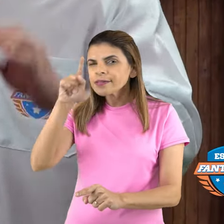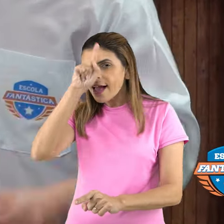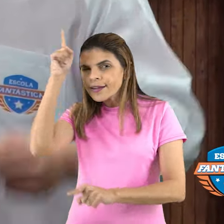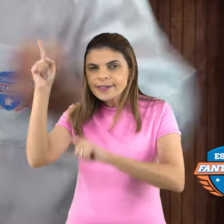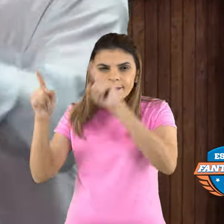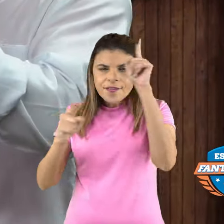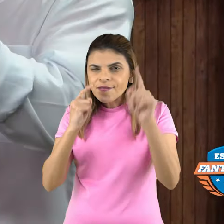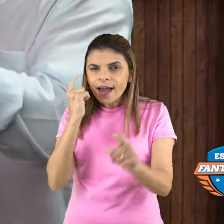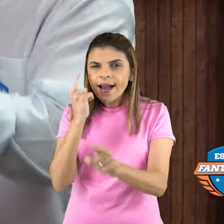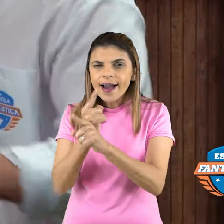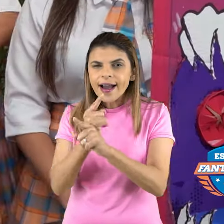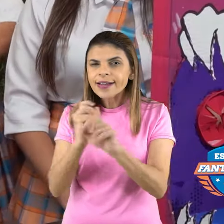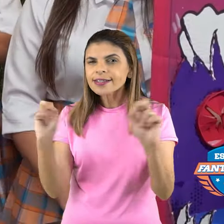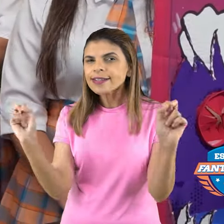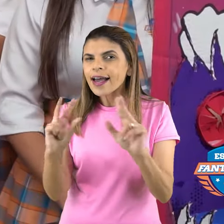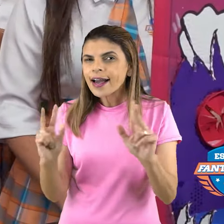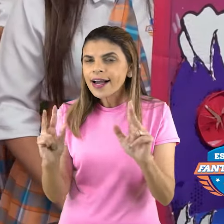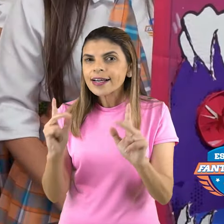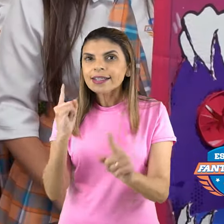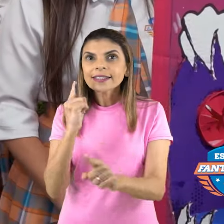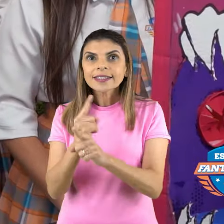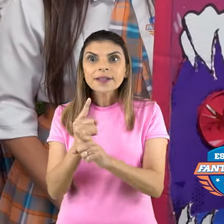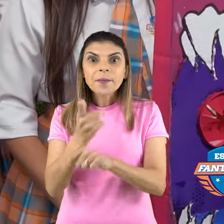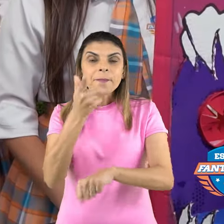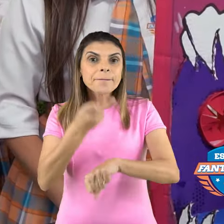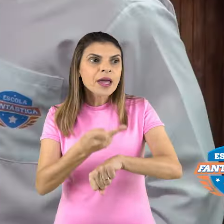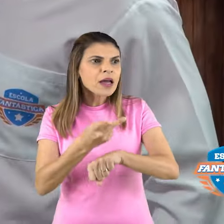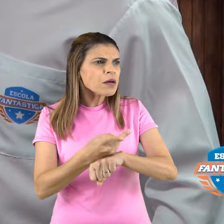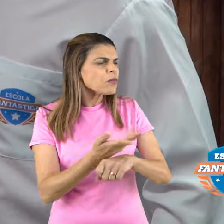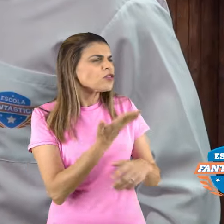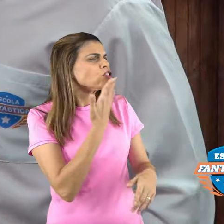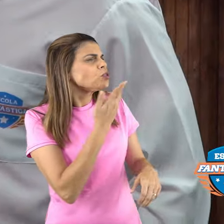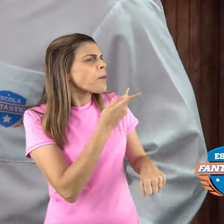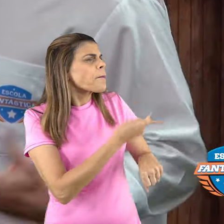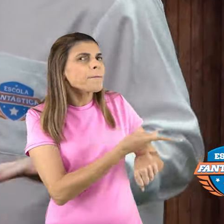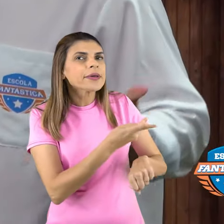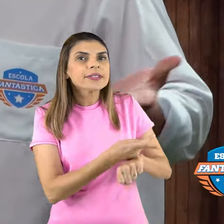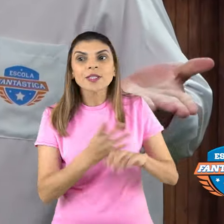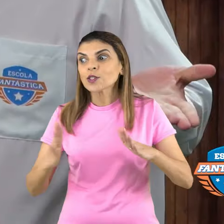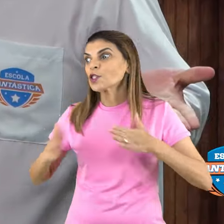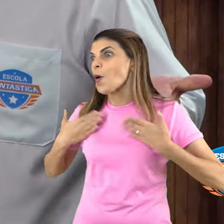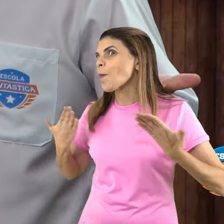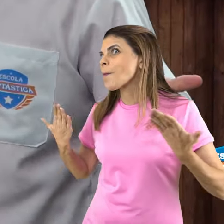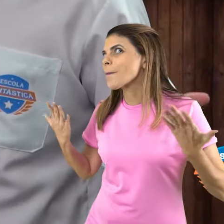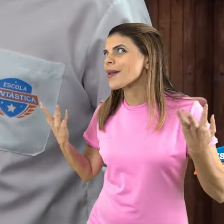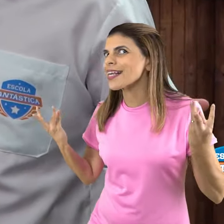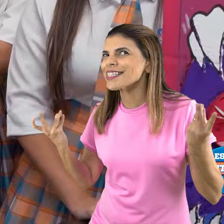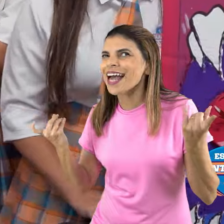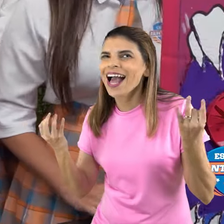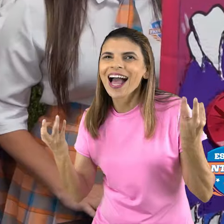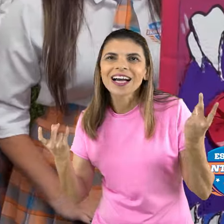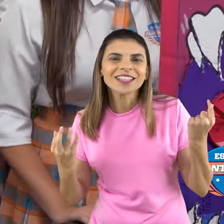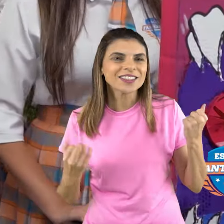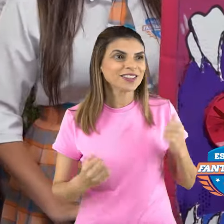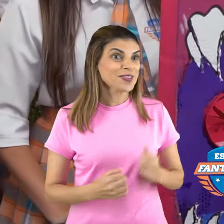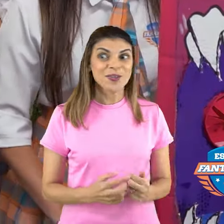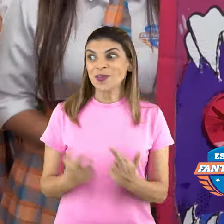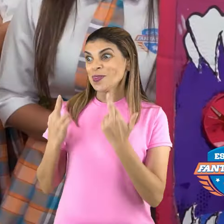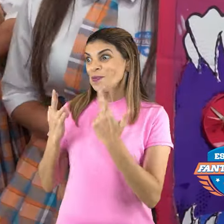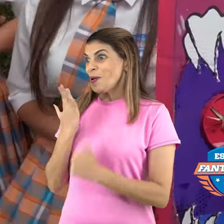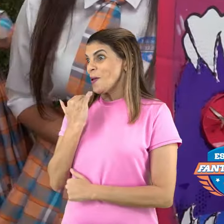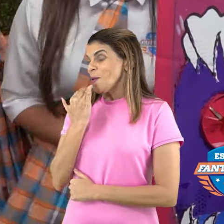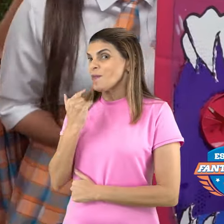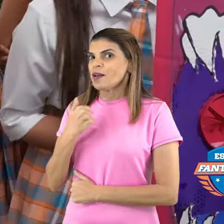vai ganhar um prêmio. Que tipo de prêmio? É surpresa. Tomara que seja